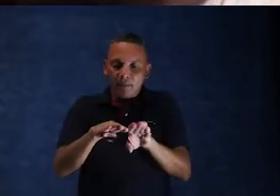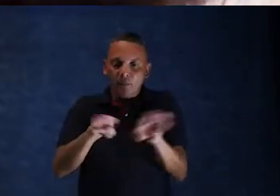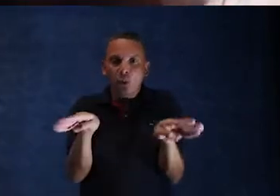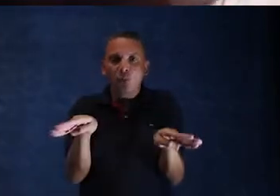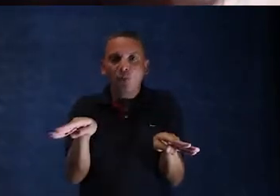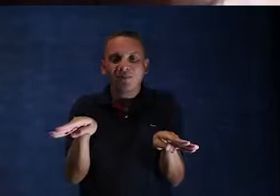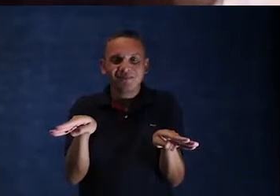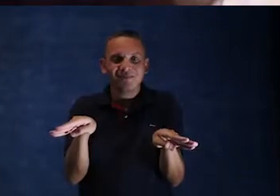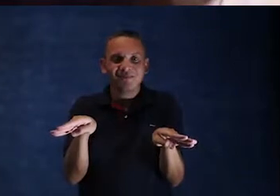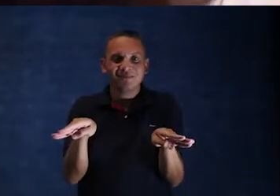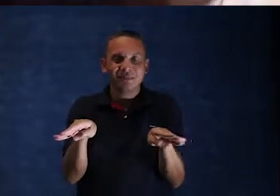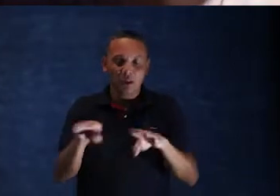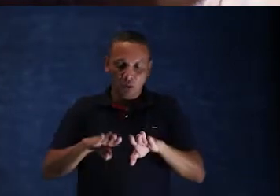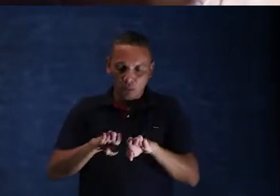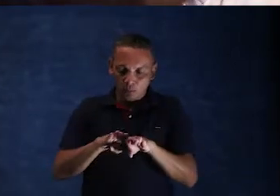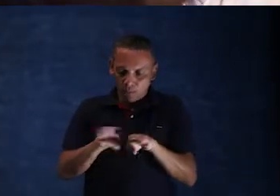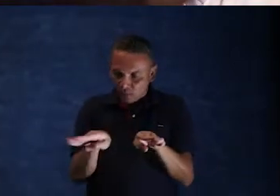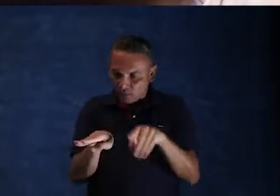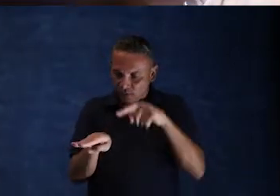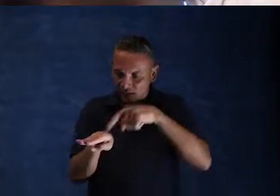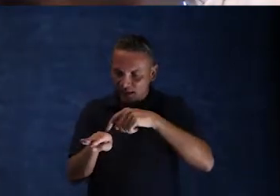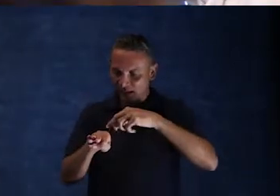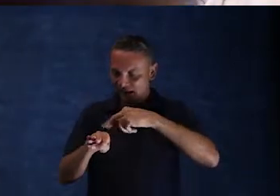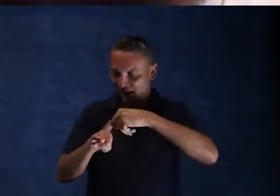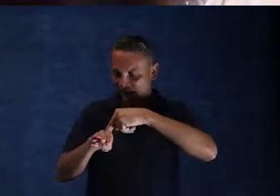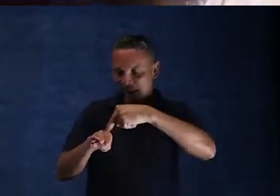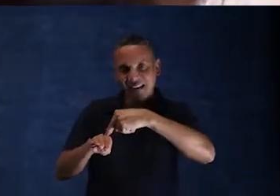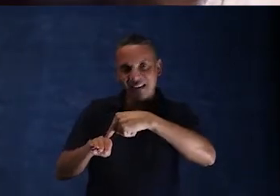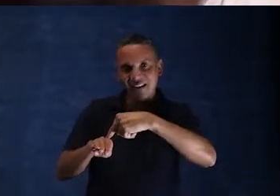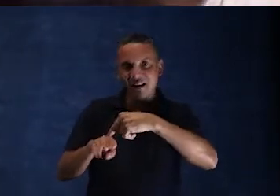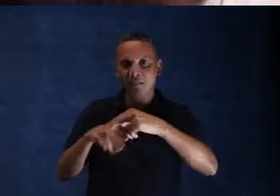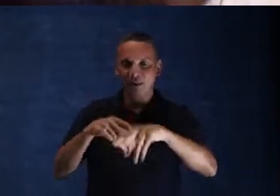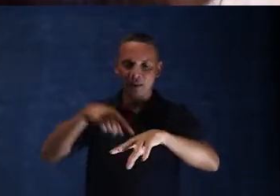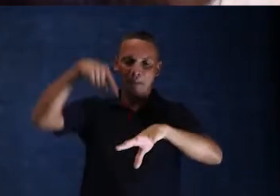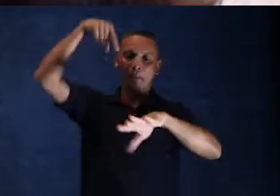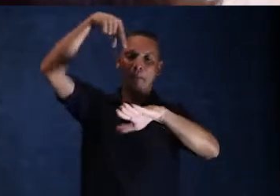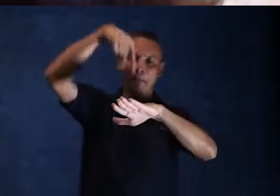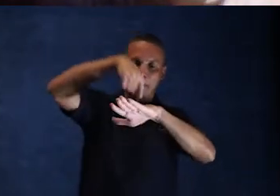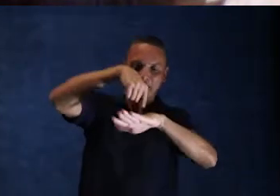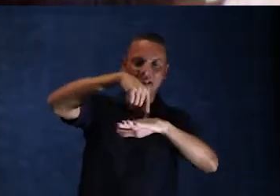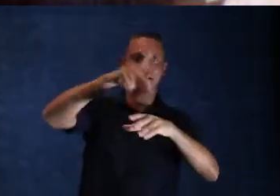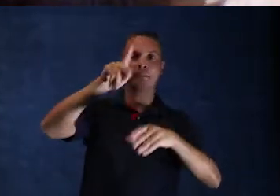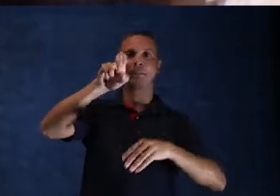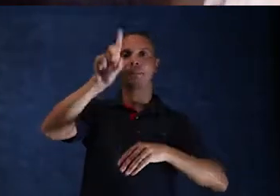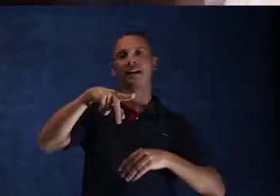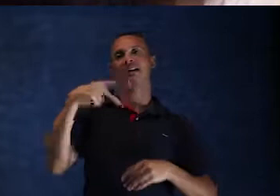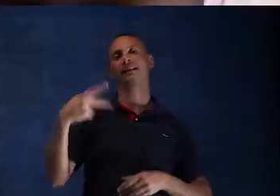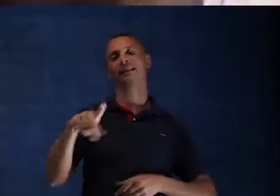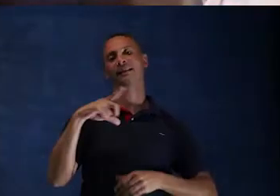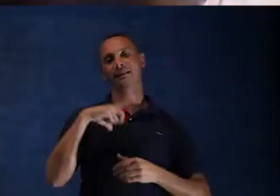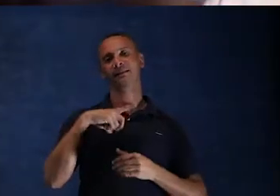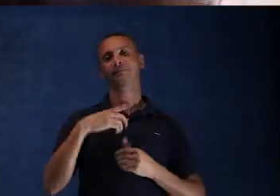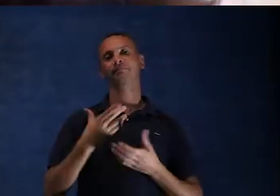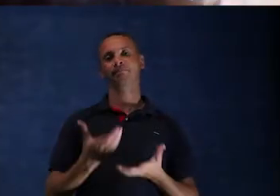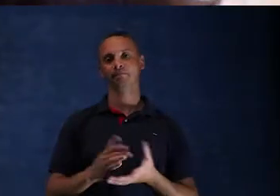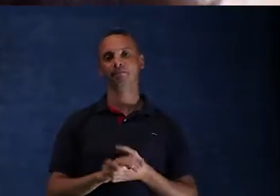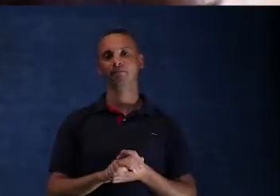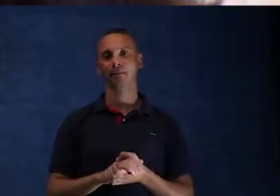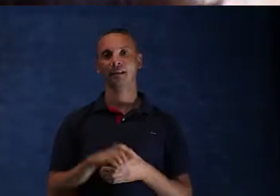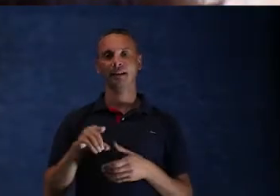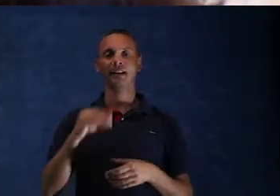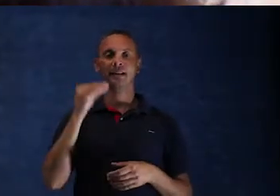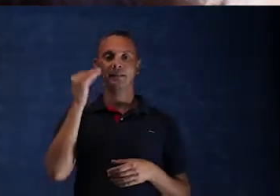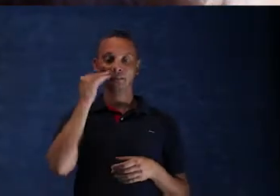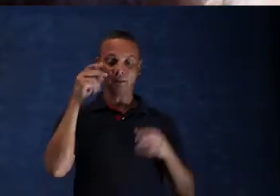cicatriz de uma coisa que foi trespassada, né, nos pés dele. Então, ele teria atentado